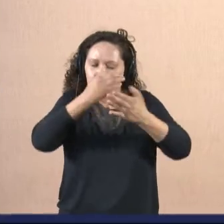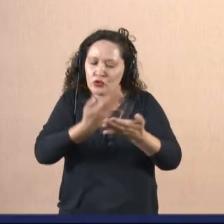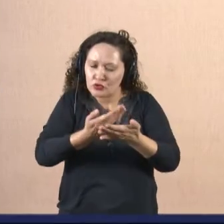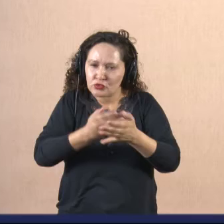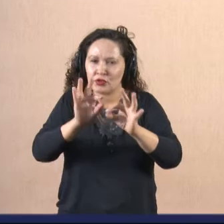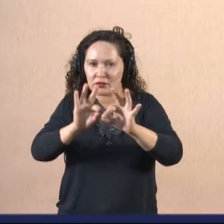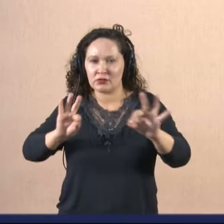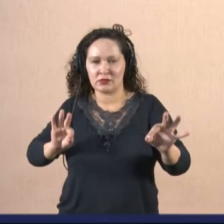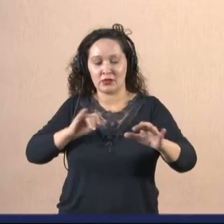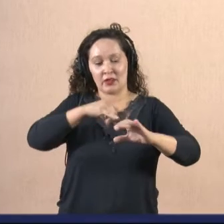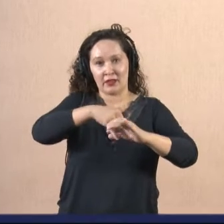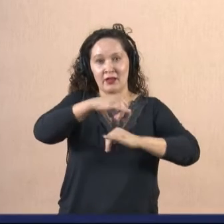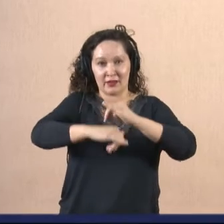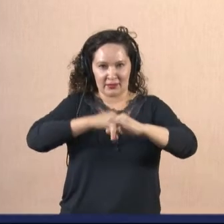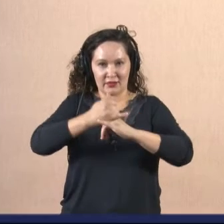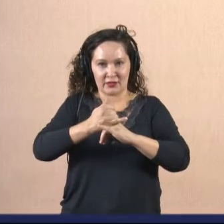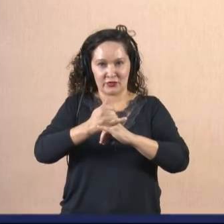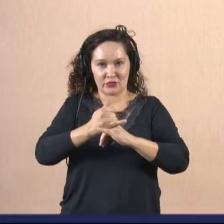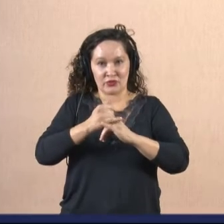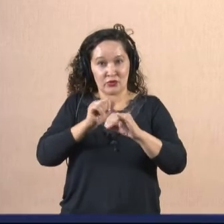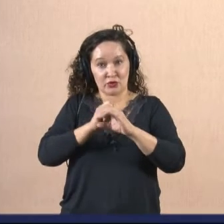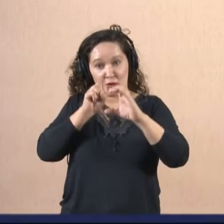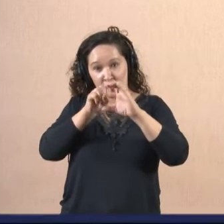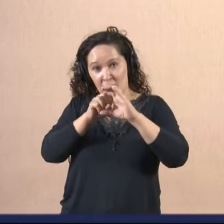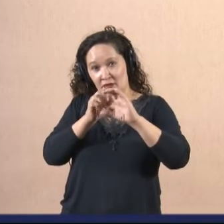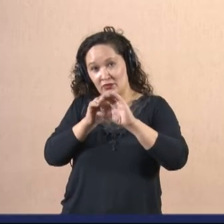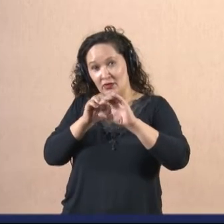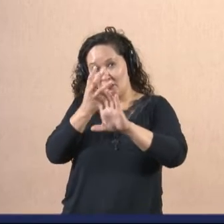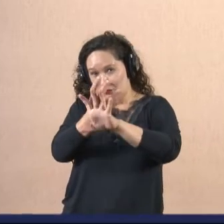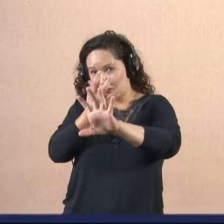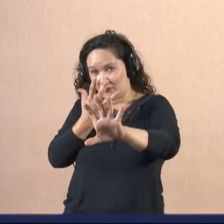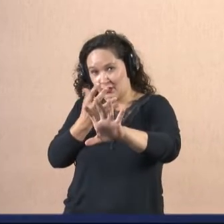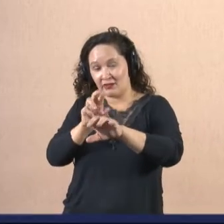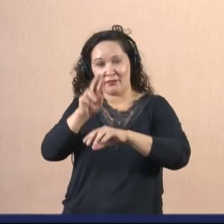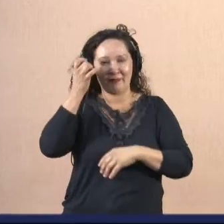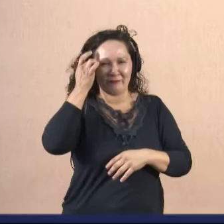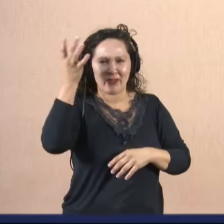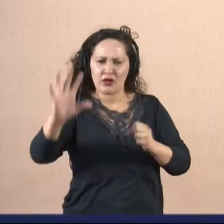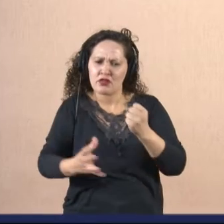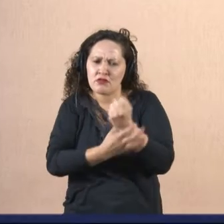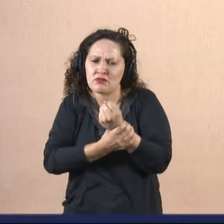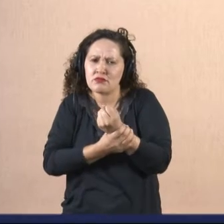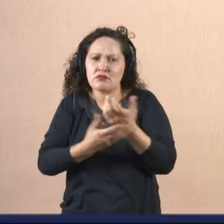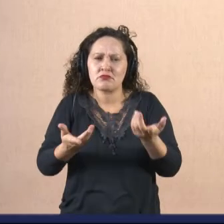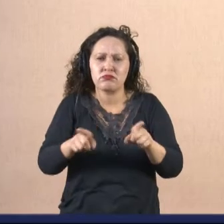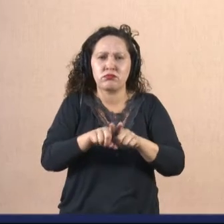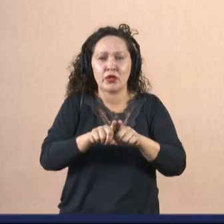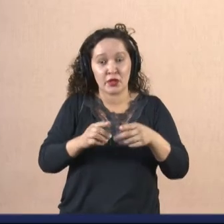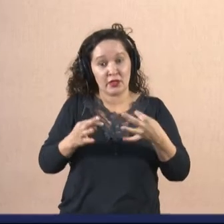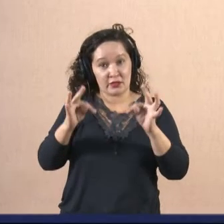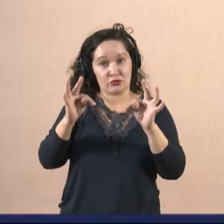distância o seu conferências na qualidade mais facilitação e segurança nos coletivos